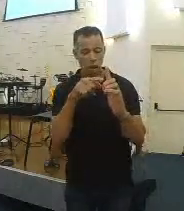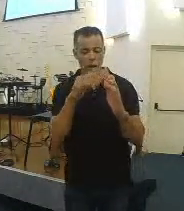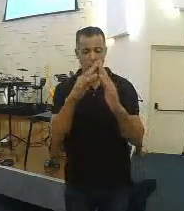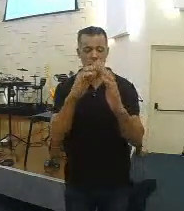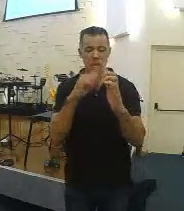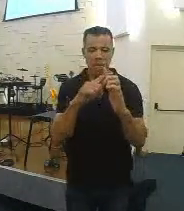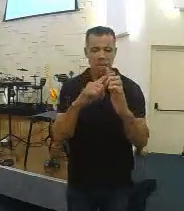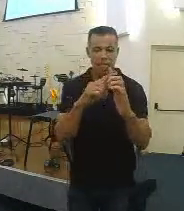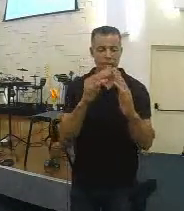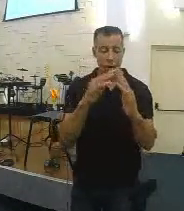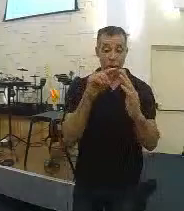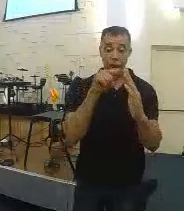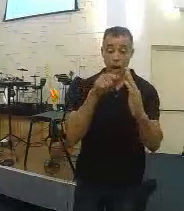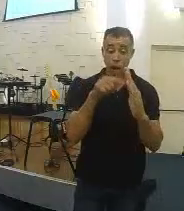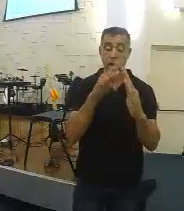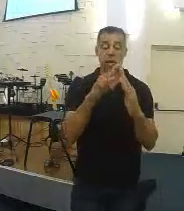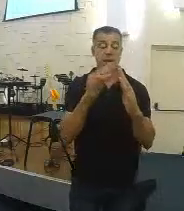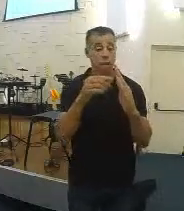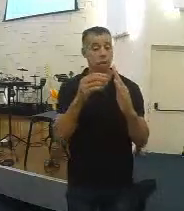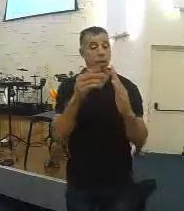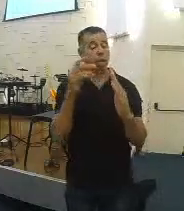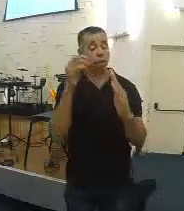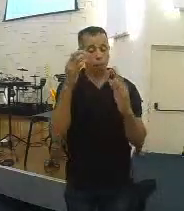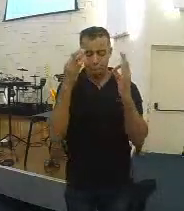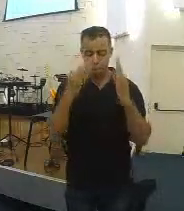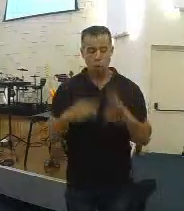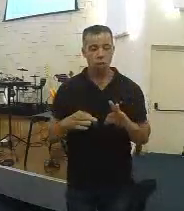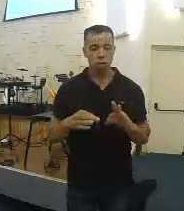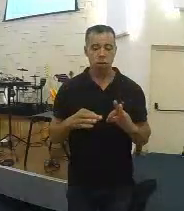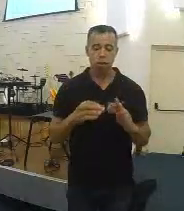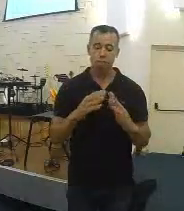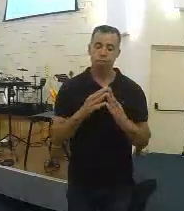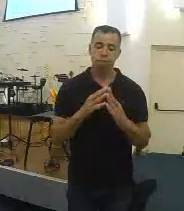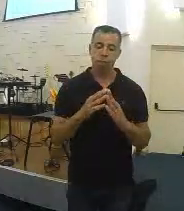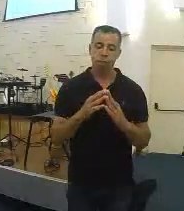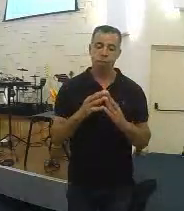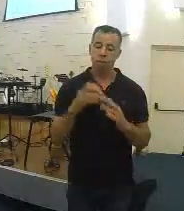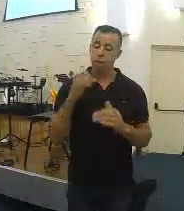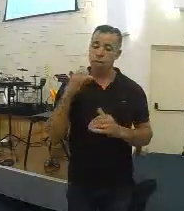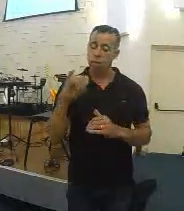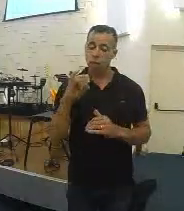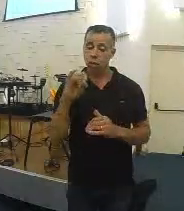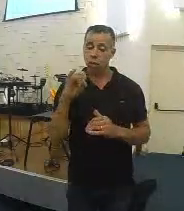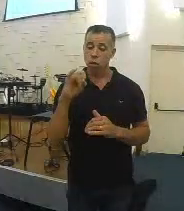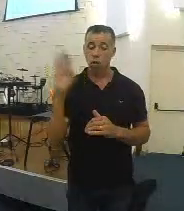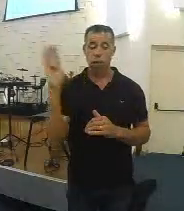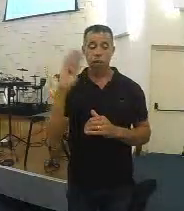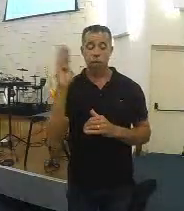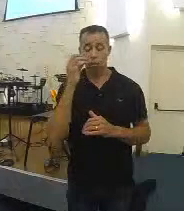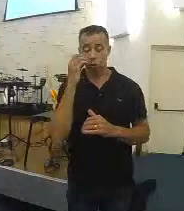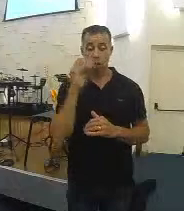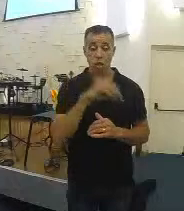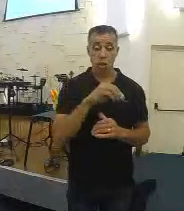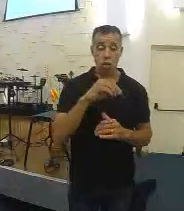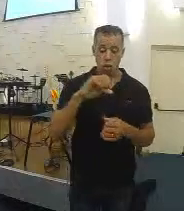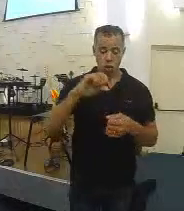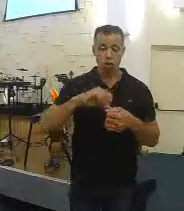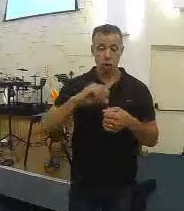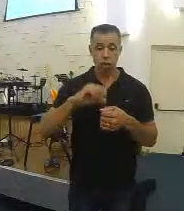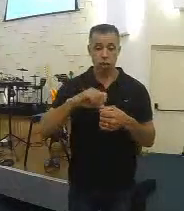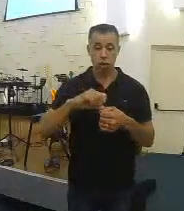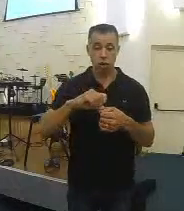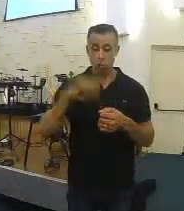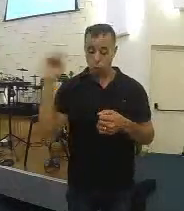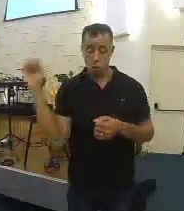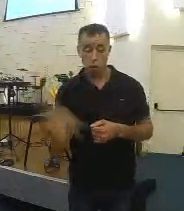mais uma? Irmãos, sinceramente, se eu deixasse de ser batista, tudo que eu não faria seria fundar uma nova igreja. Com